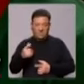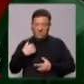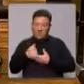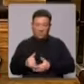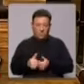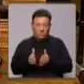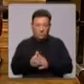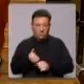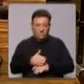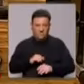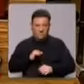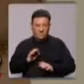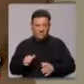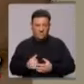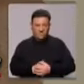em tudo o que faço.